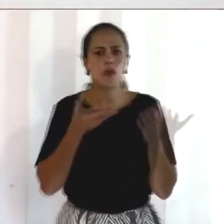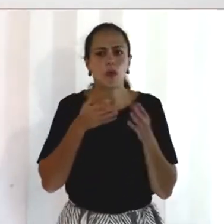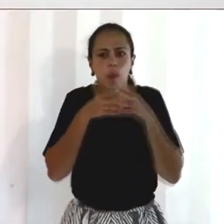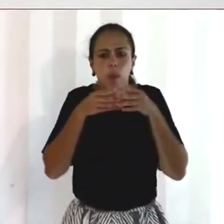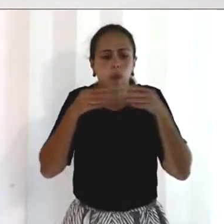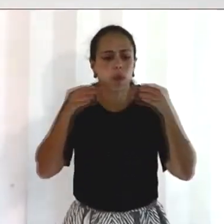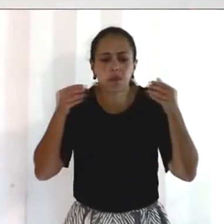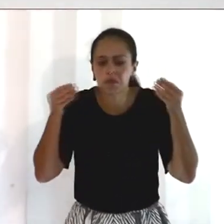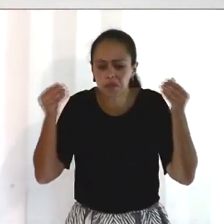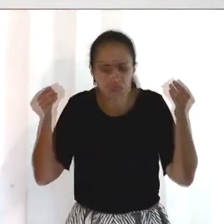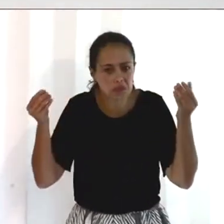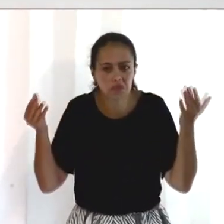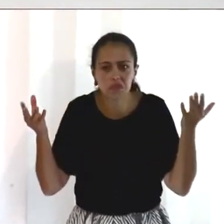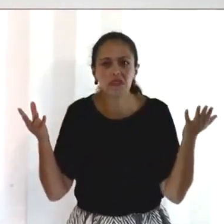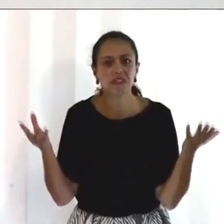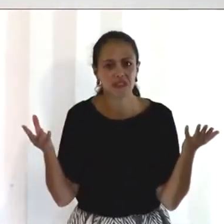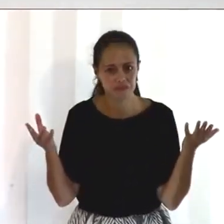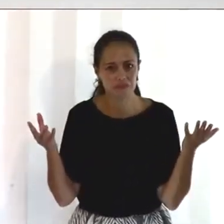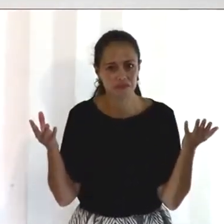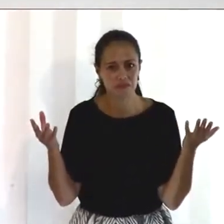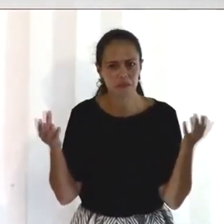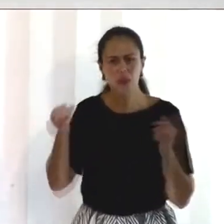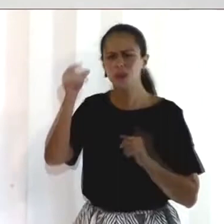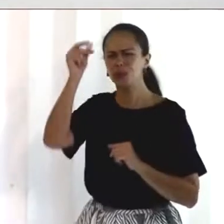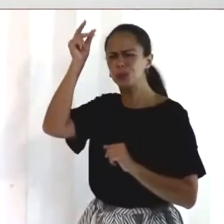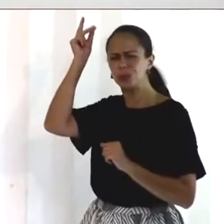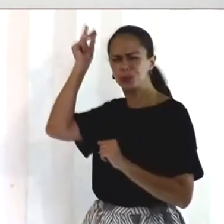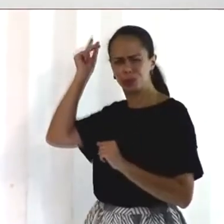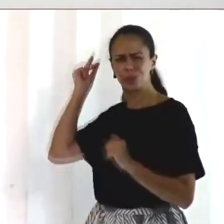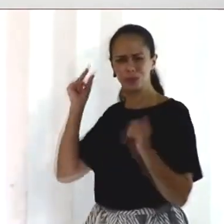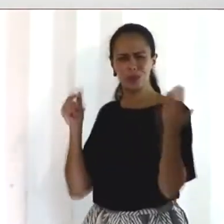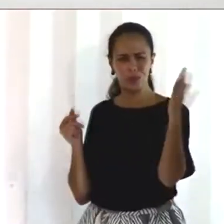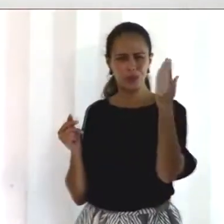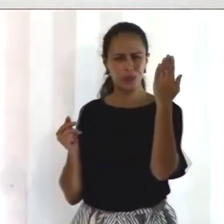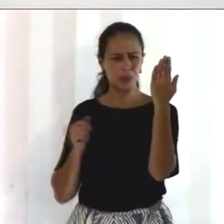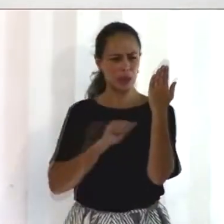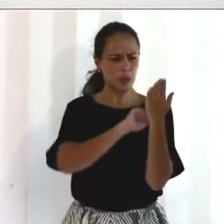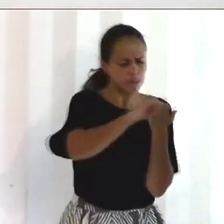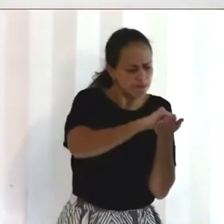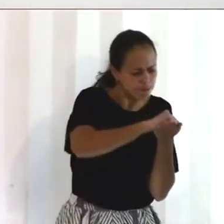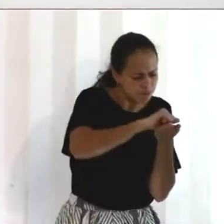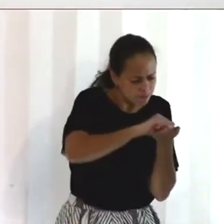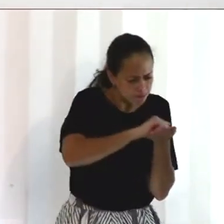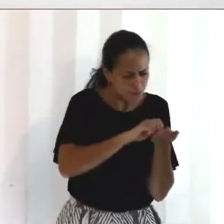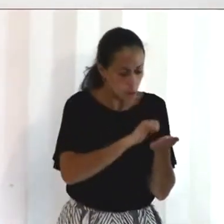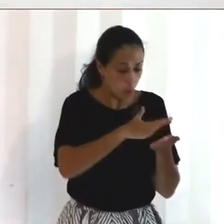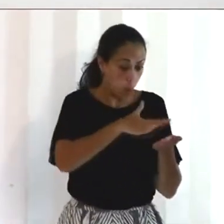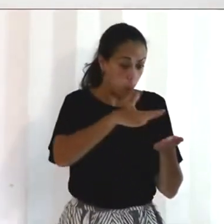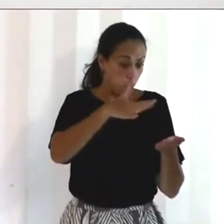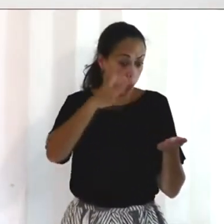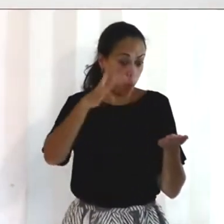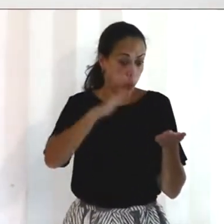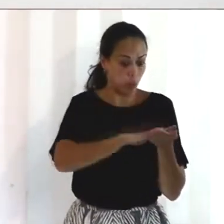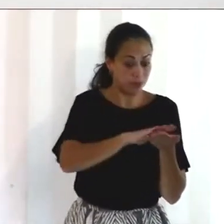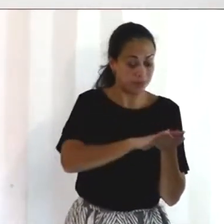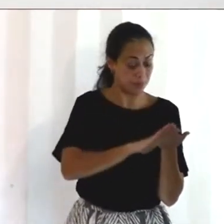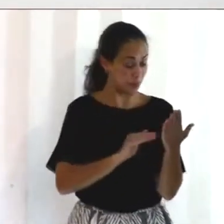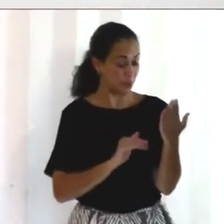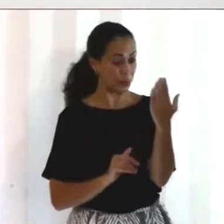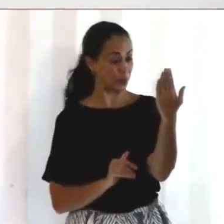e agora o vidro mostra mais da gente do que aquele material polido.